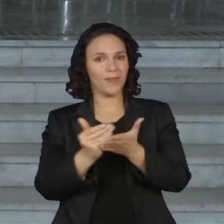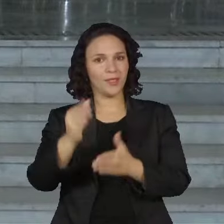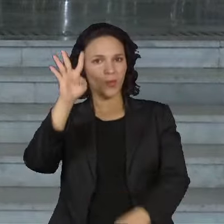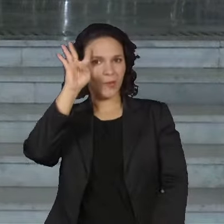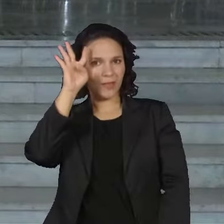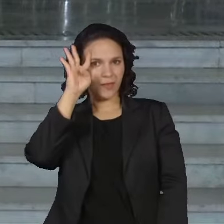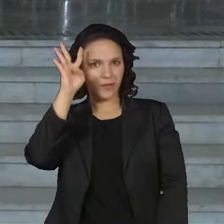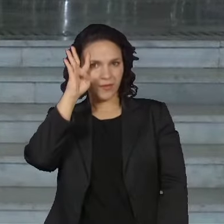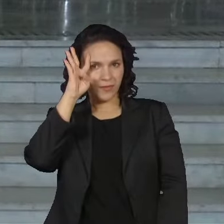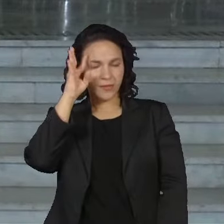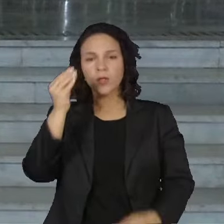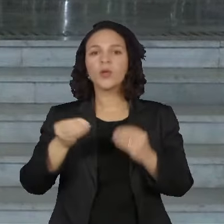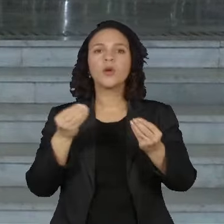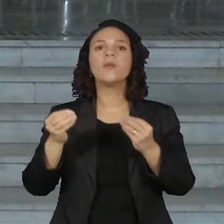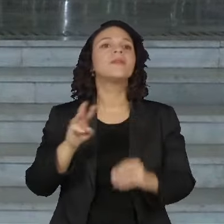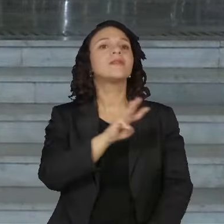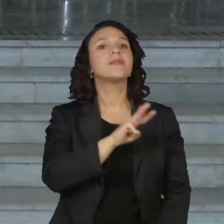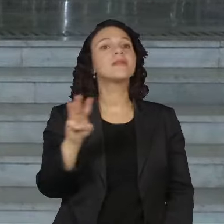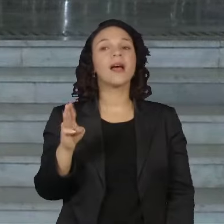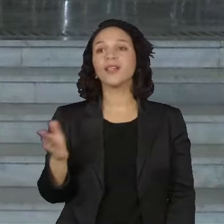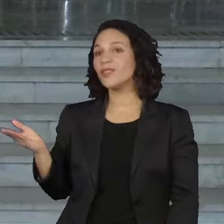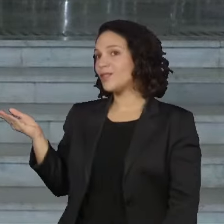quarta-feira, por meio do site